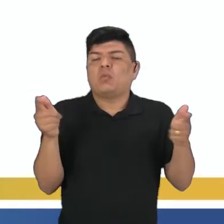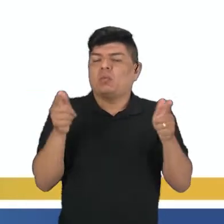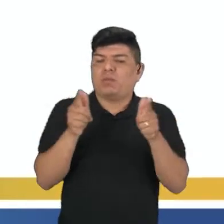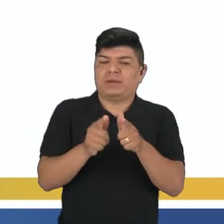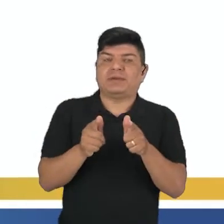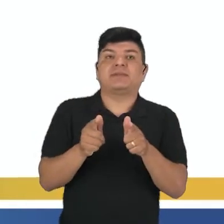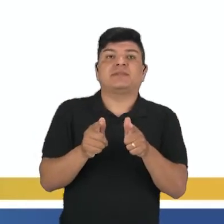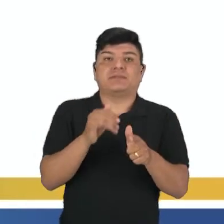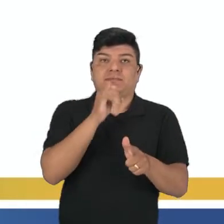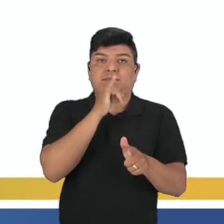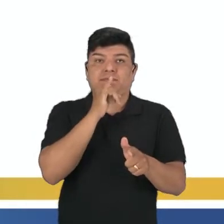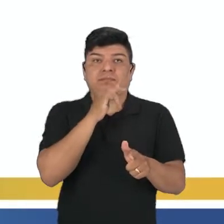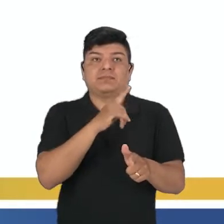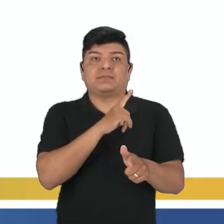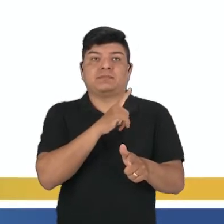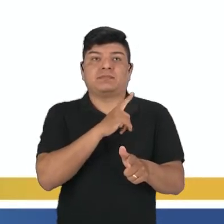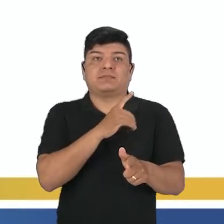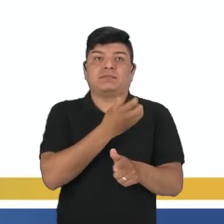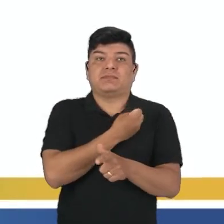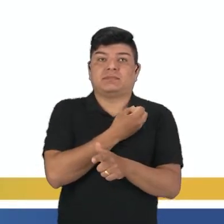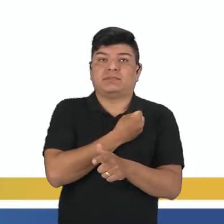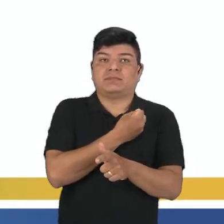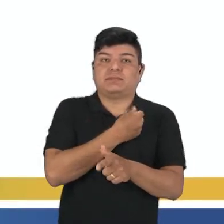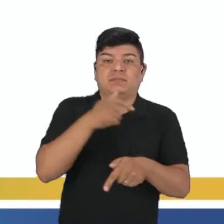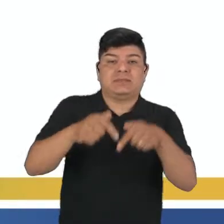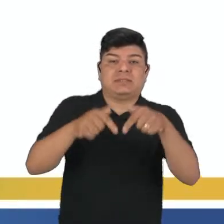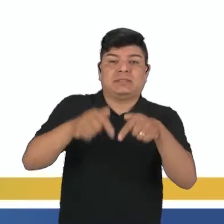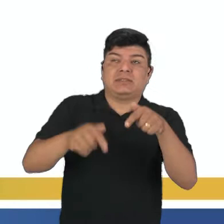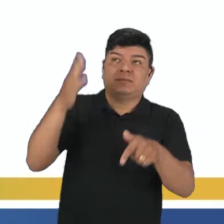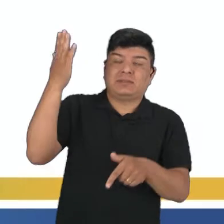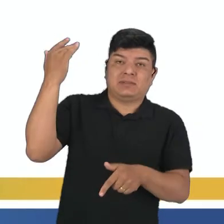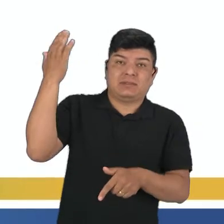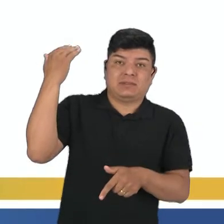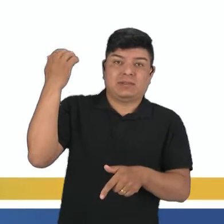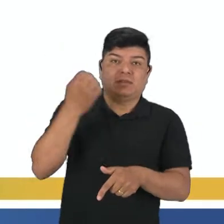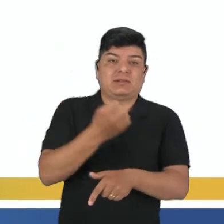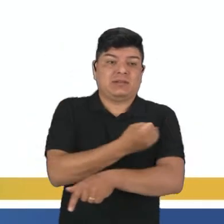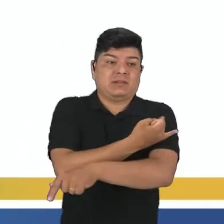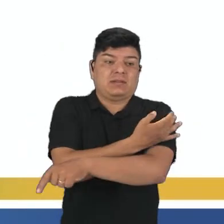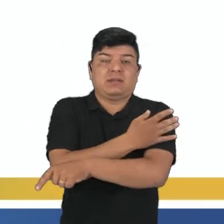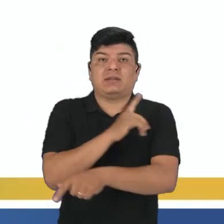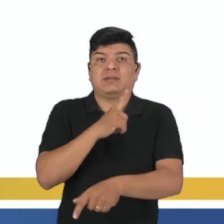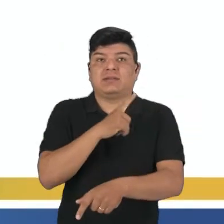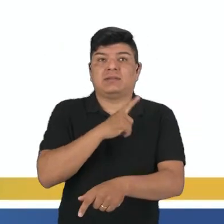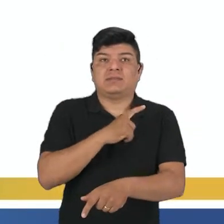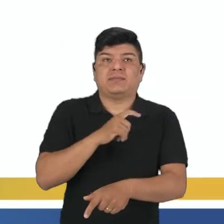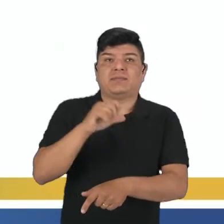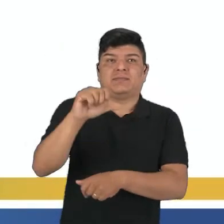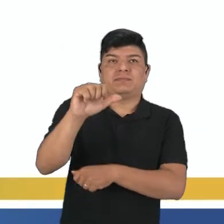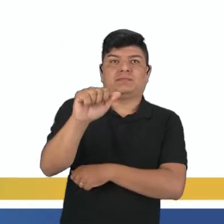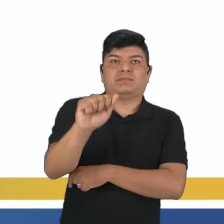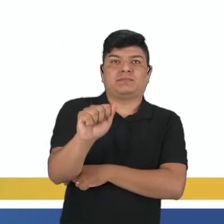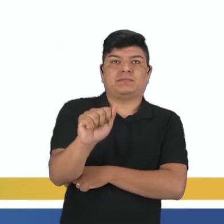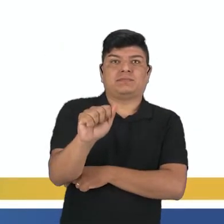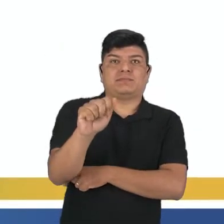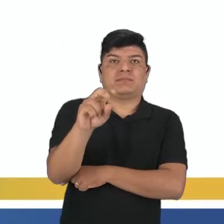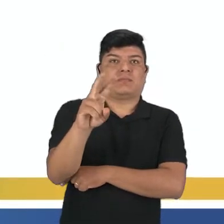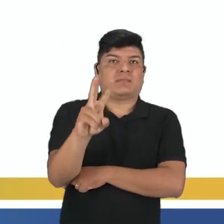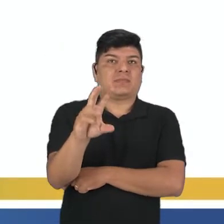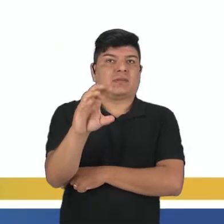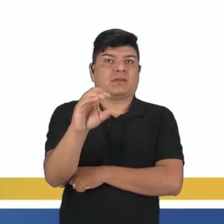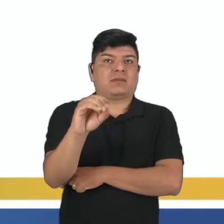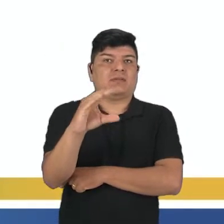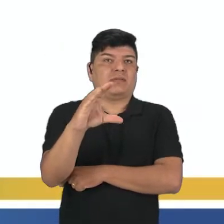pequenos. Então, por exemplo, tem um númerozinho que se trabalha na química, lá no ensino médio, que é o chamado número de Avogadro,